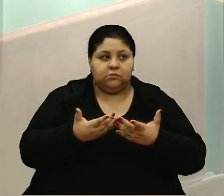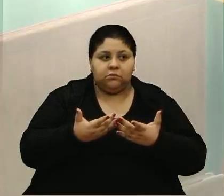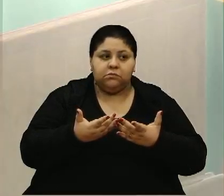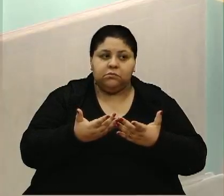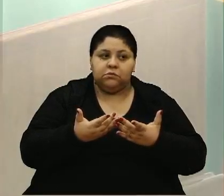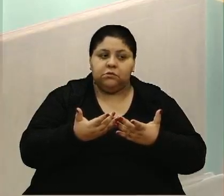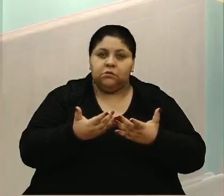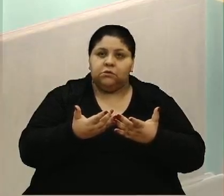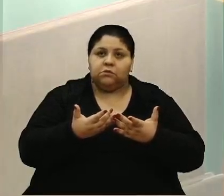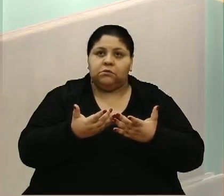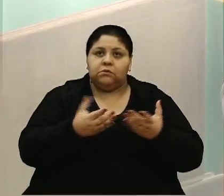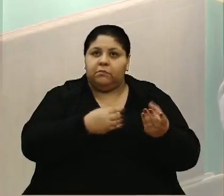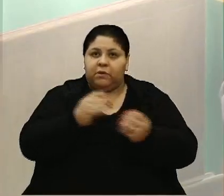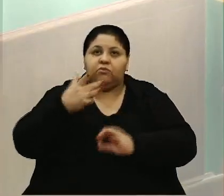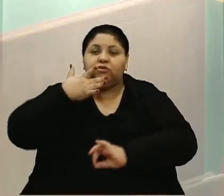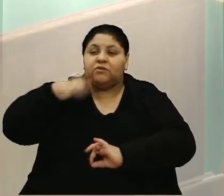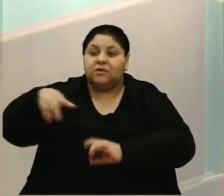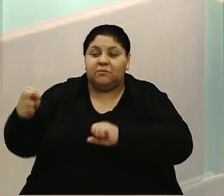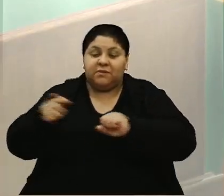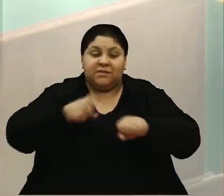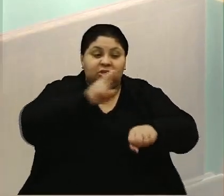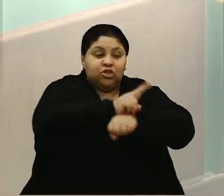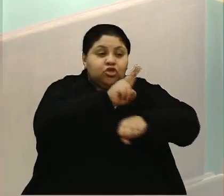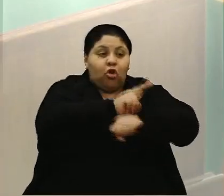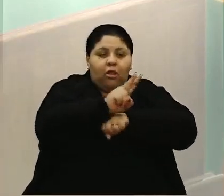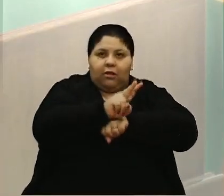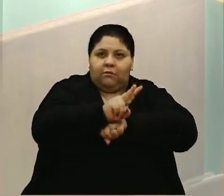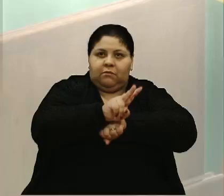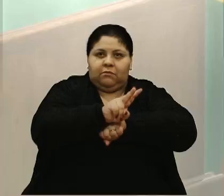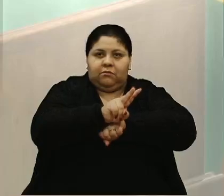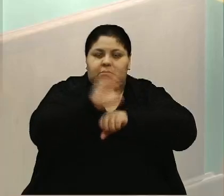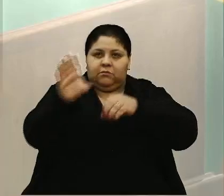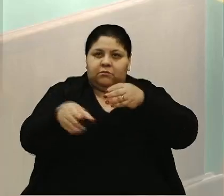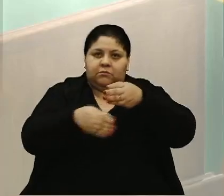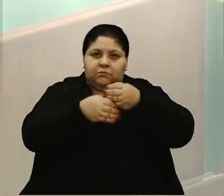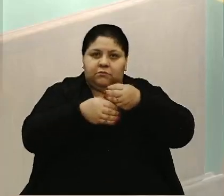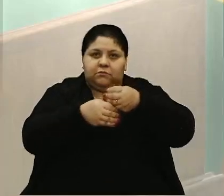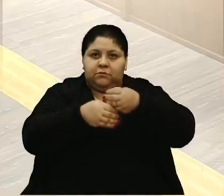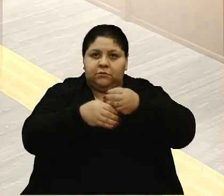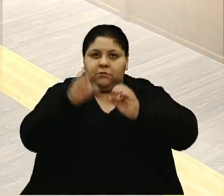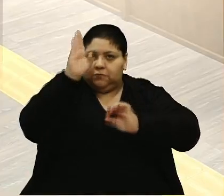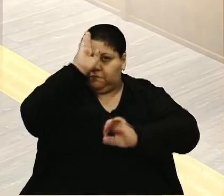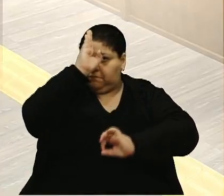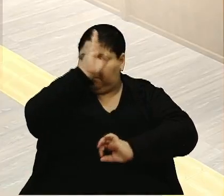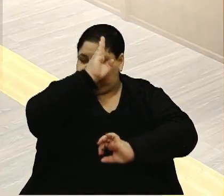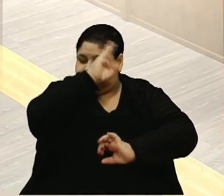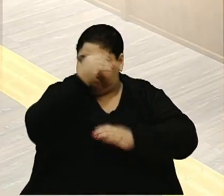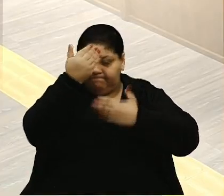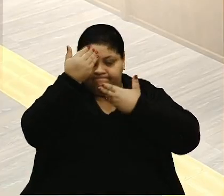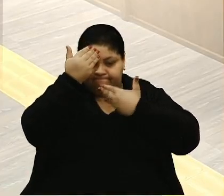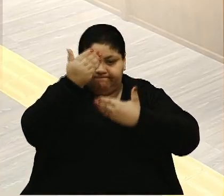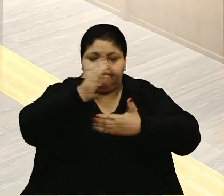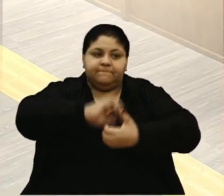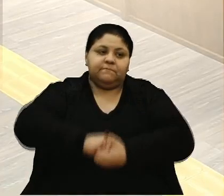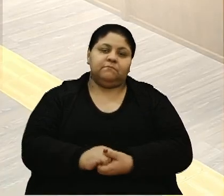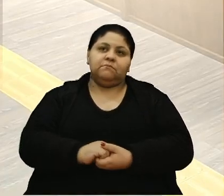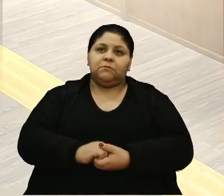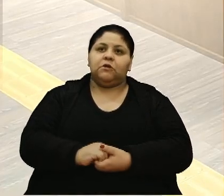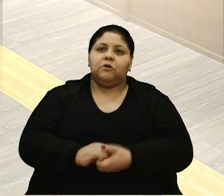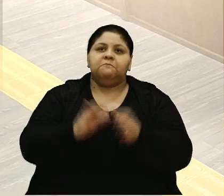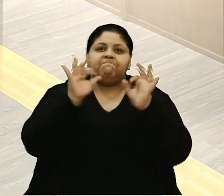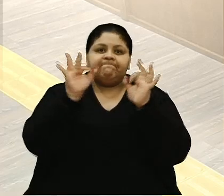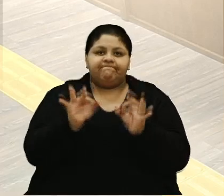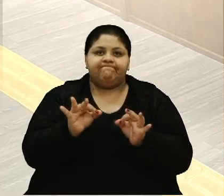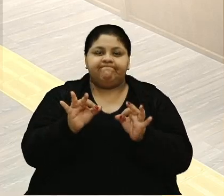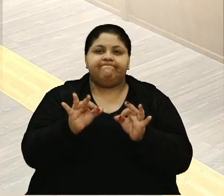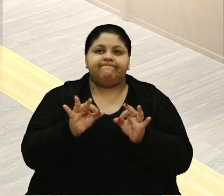para tanta criança que precisa de vaga em escola infantil. Seu à parte, nobre colega Bressan. Obrigado, vereador Zé D'Ambrosa. Justamente aqui